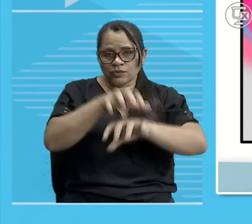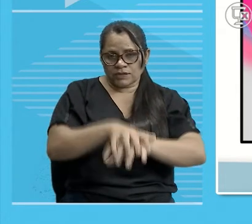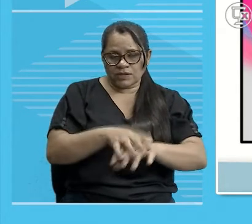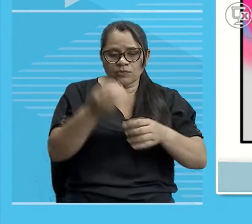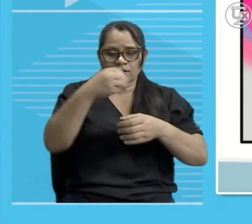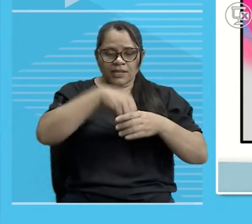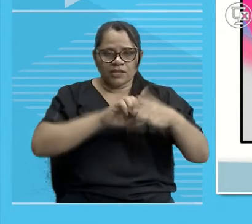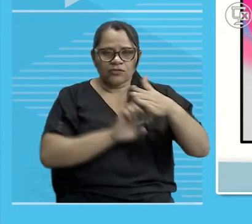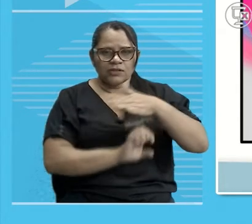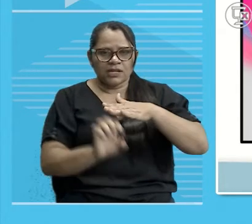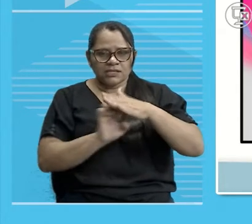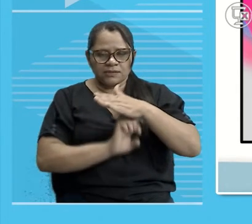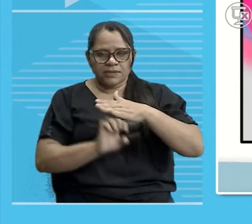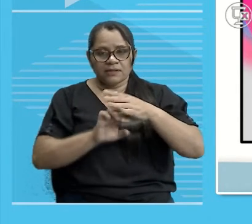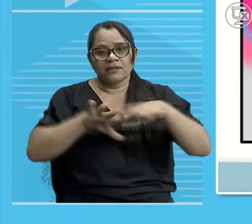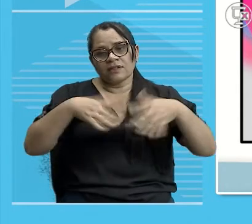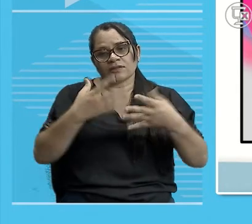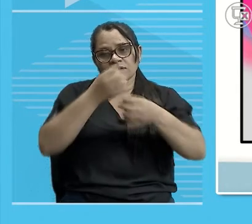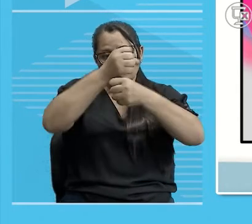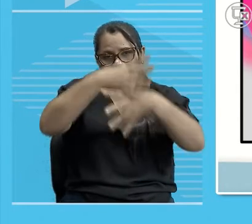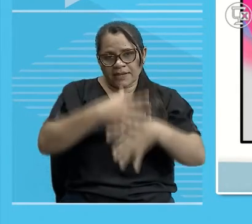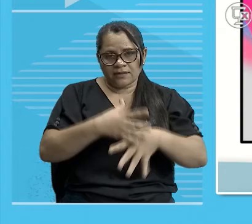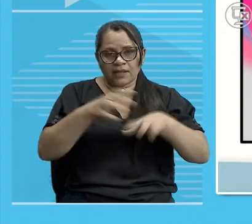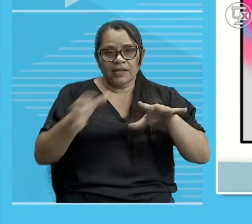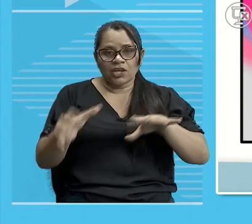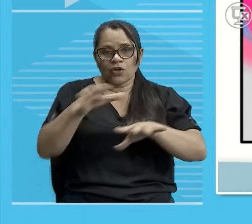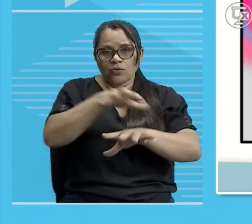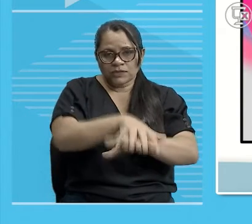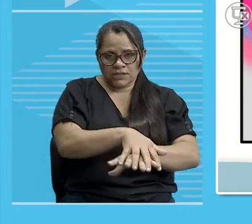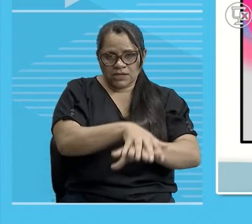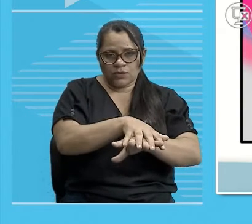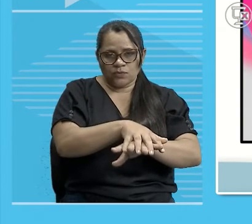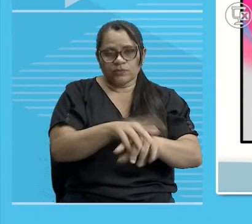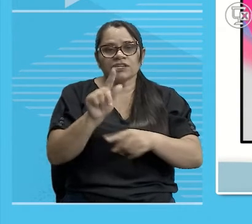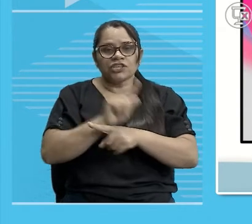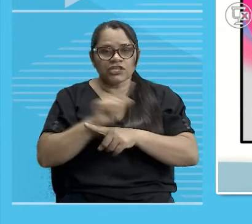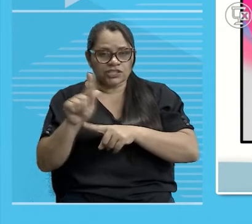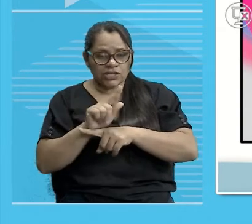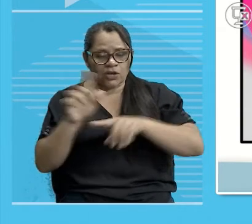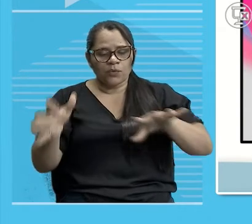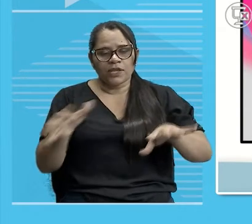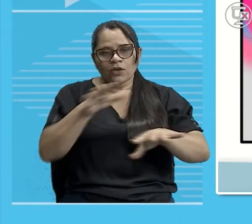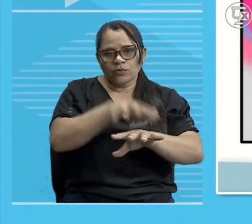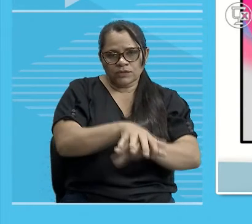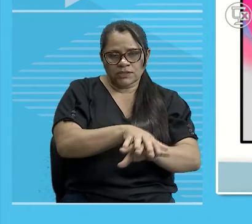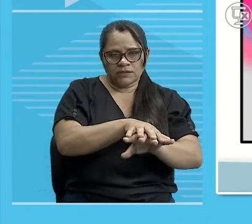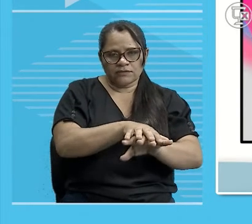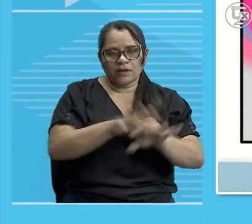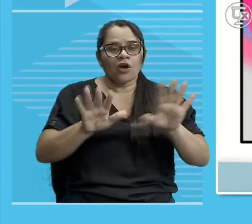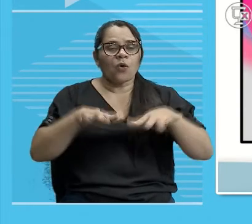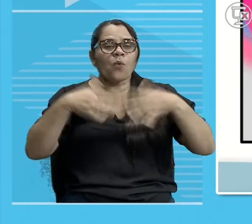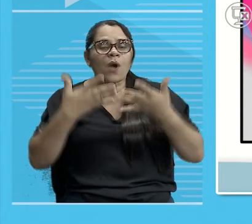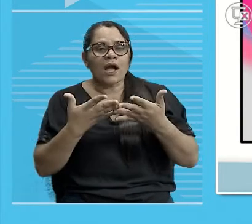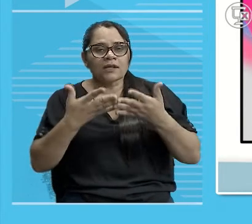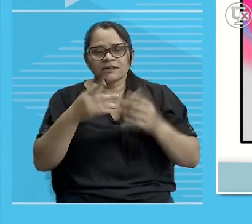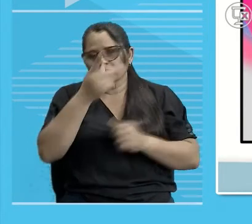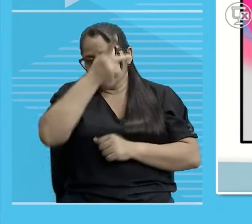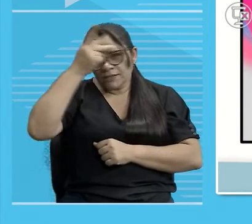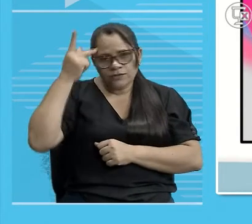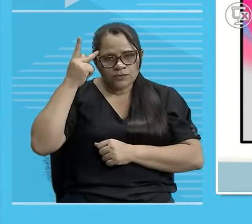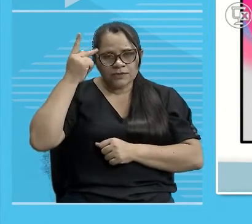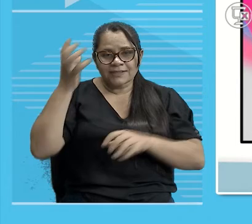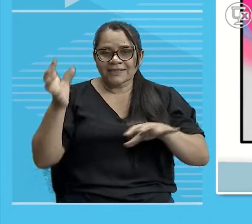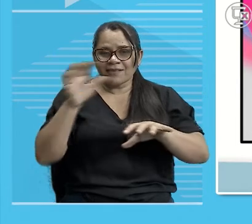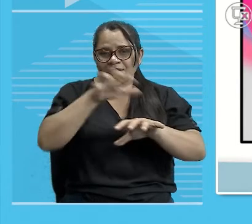nós estamos falando aqui de inclusão gestão inclusive Quais são as pessoas que devem ser incluídas por exemplo